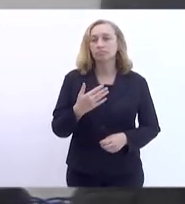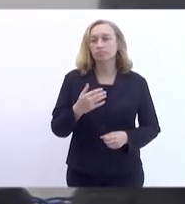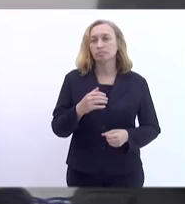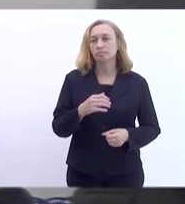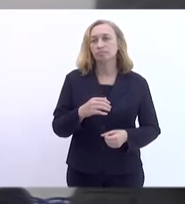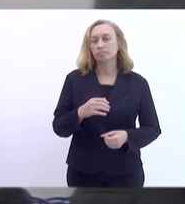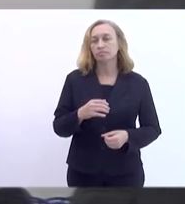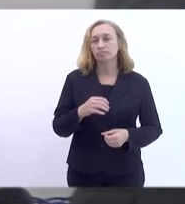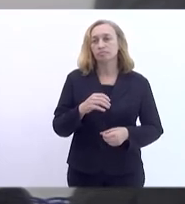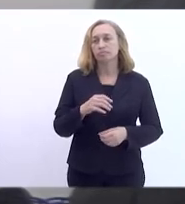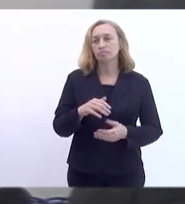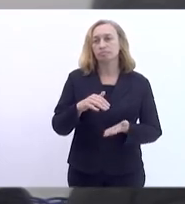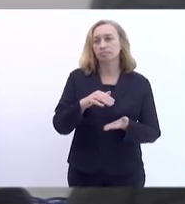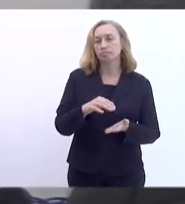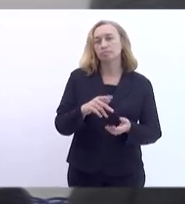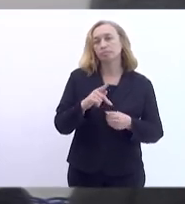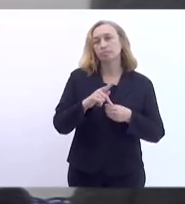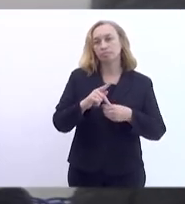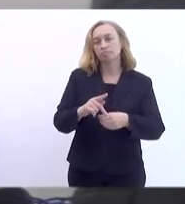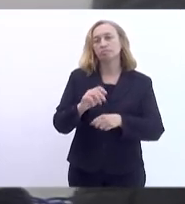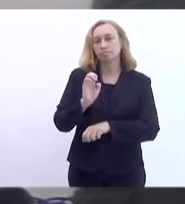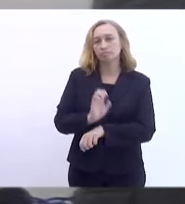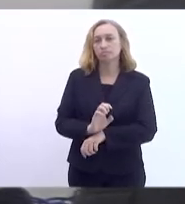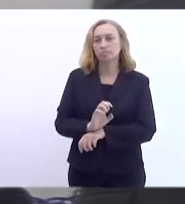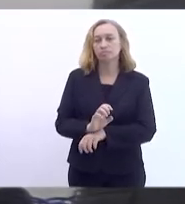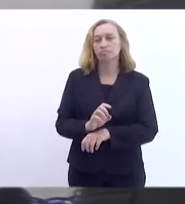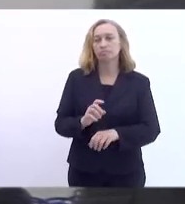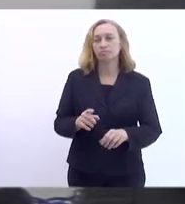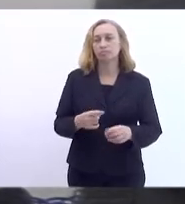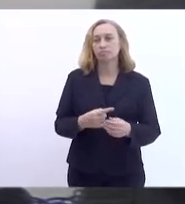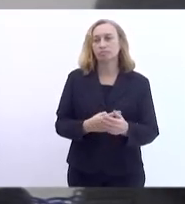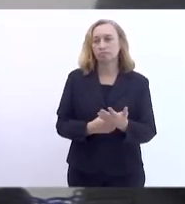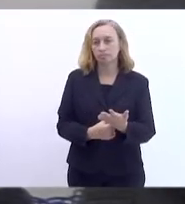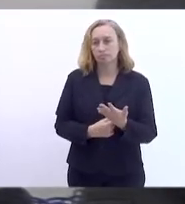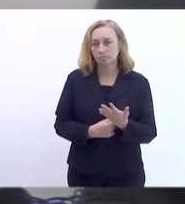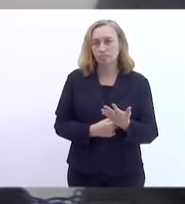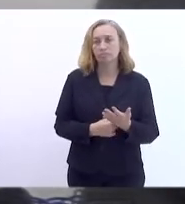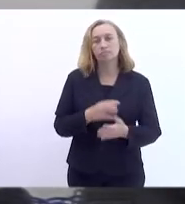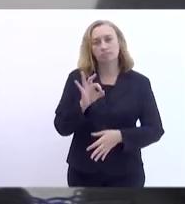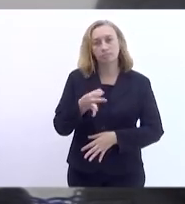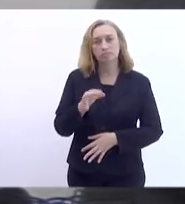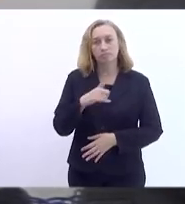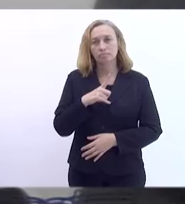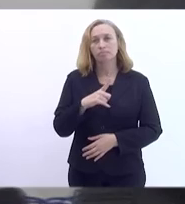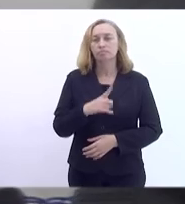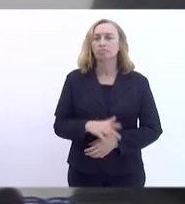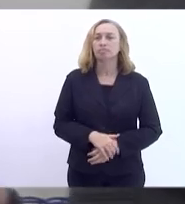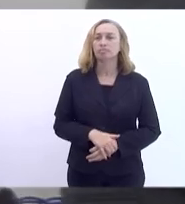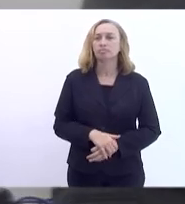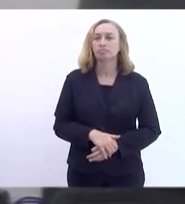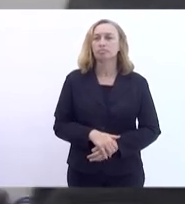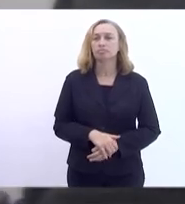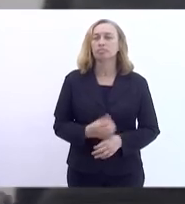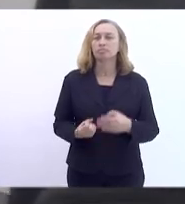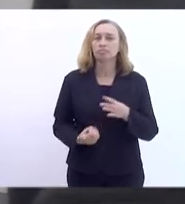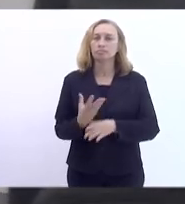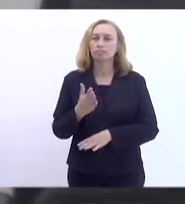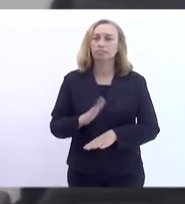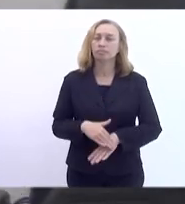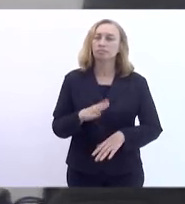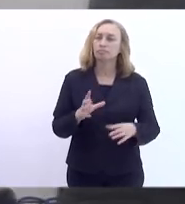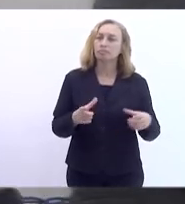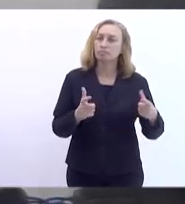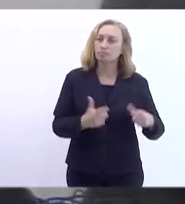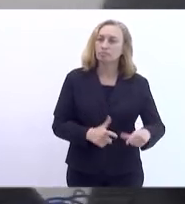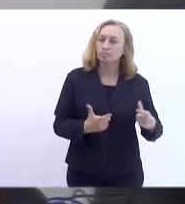Procuradoria Geral do Estado acho que eu tenho certeza que nós contariam é Oi e aí talvez criar um mais um ambiente